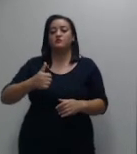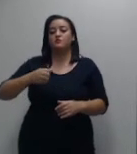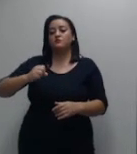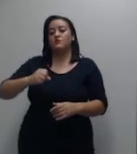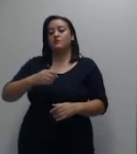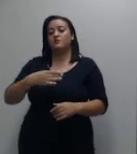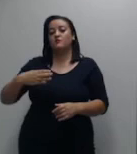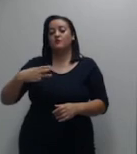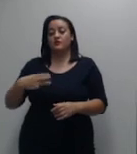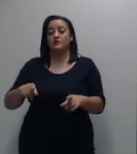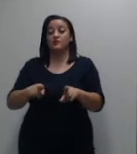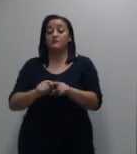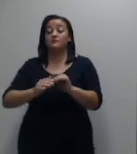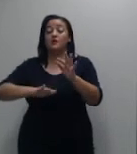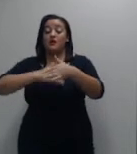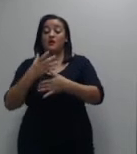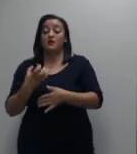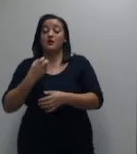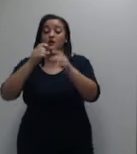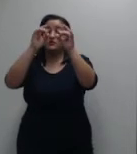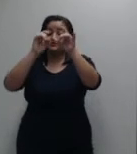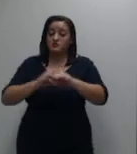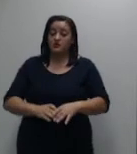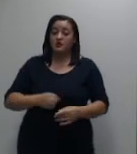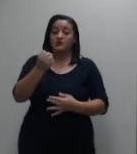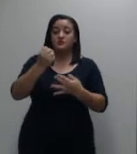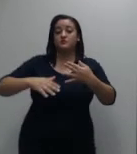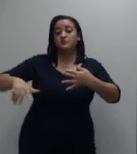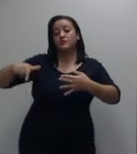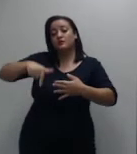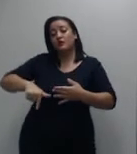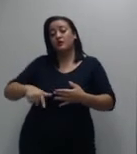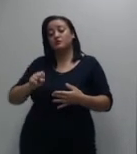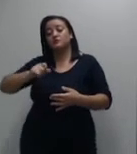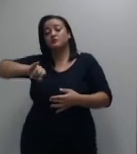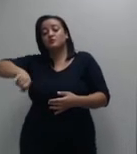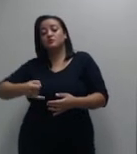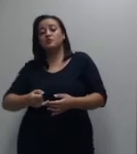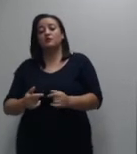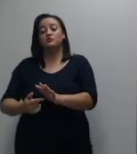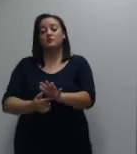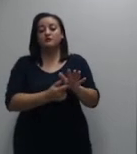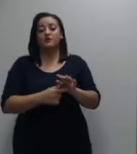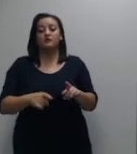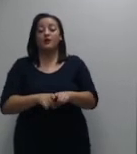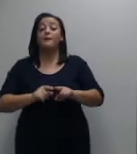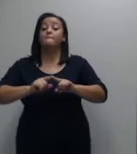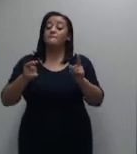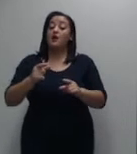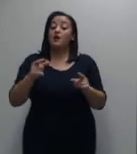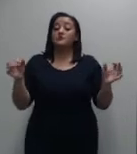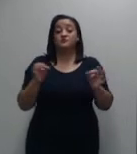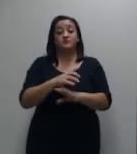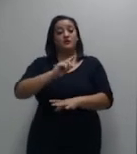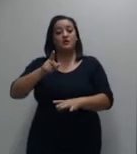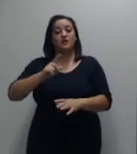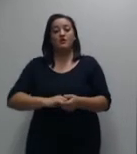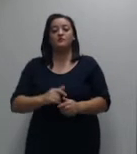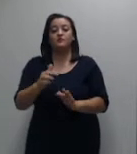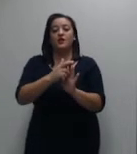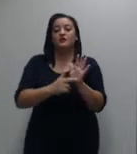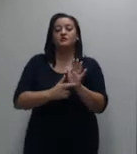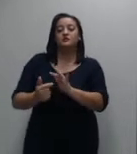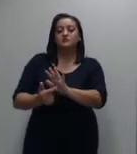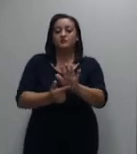Além disso cabe destacar que a gente cedência da cor me diga e mais nova de Minas o requisito da